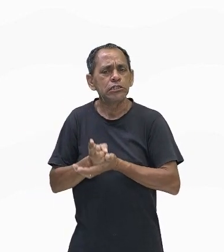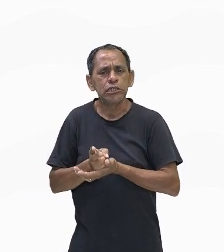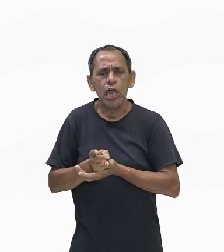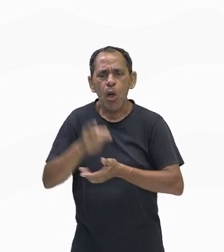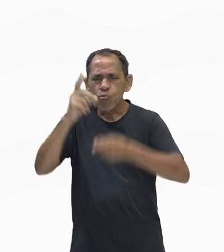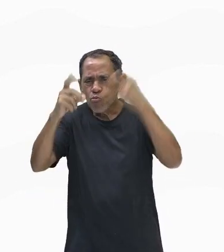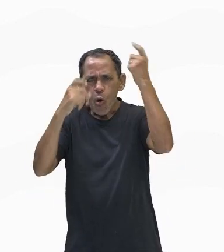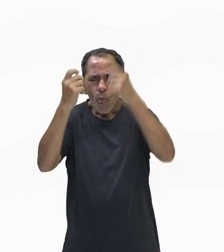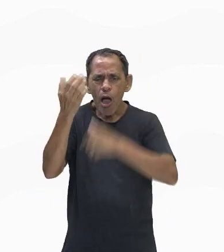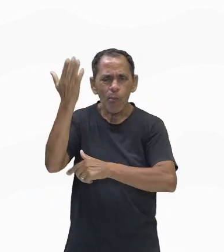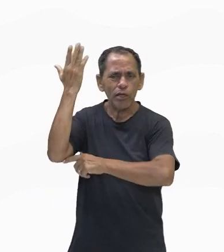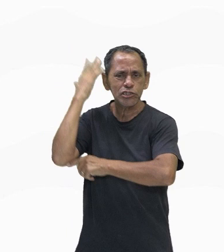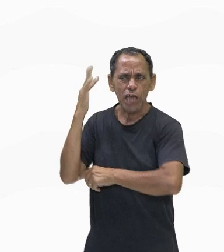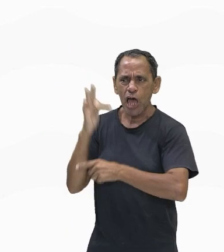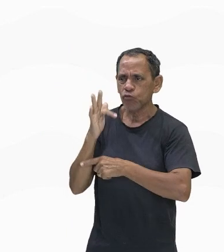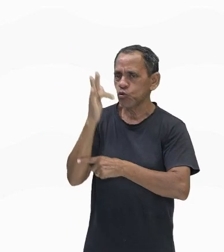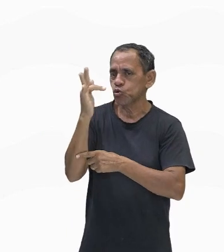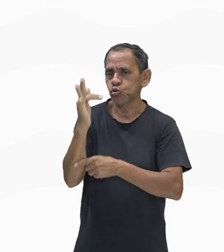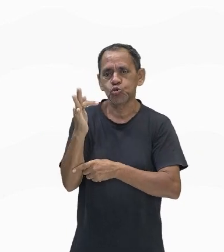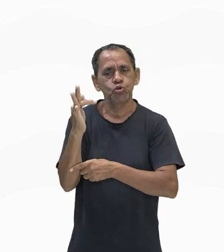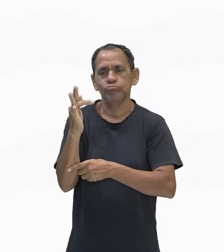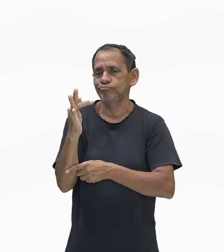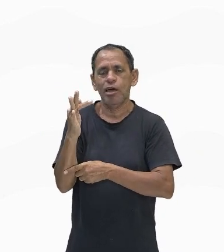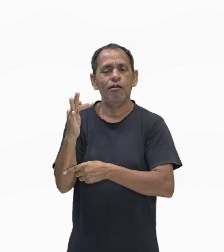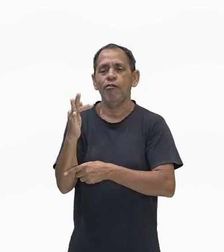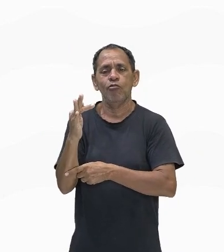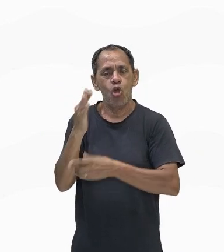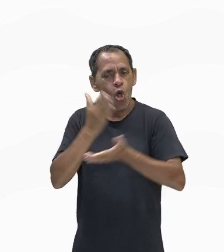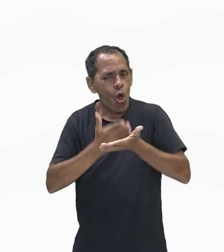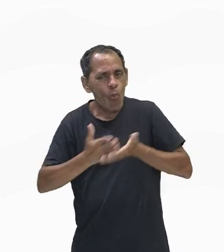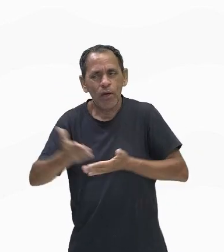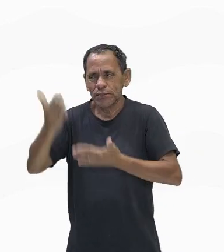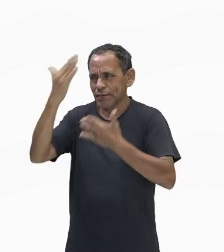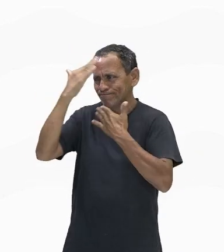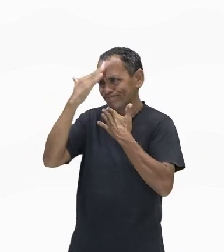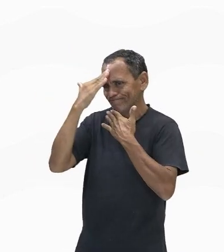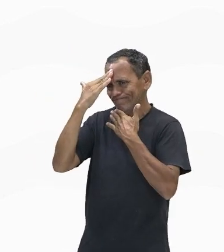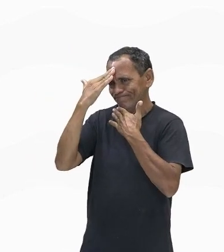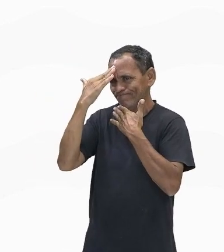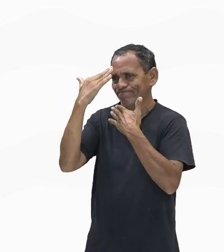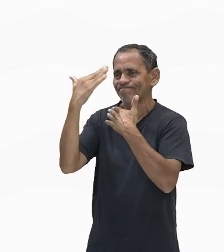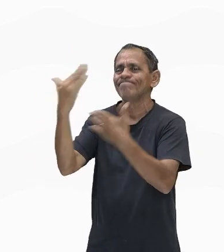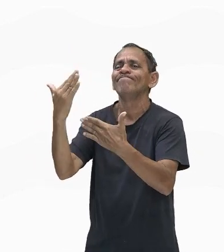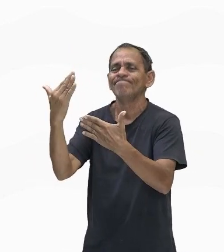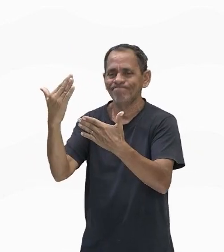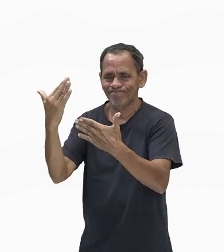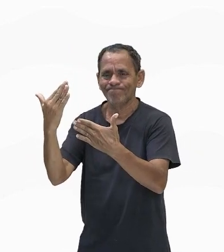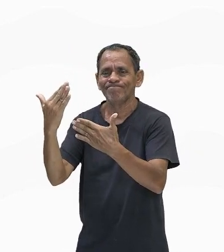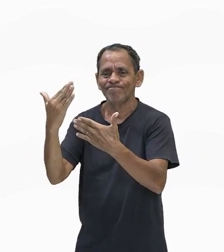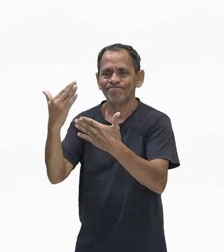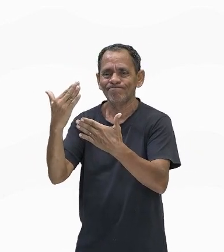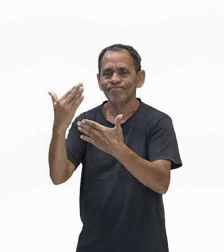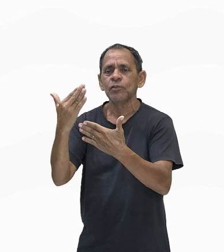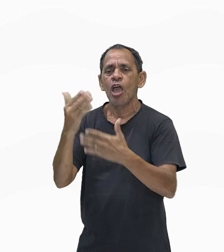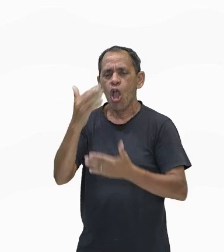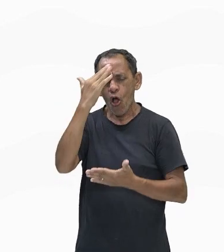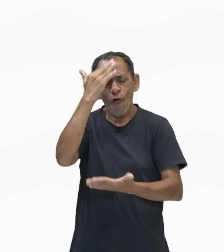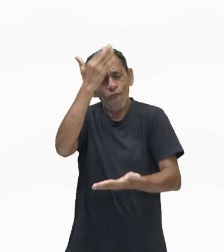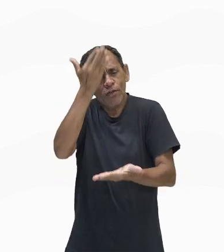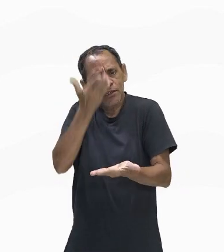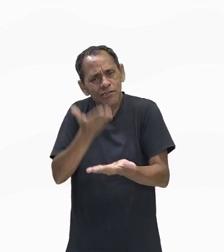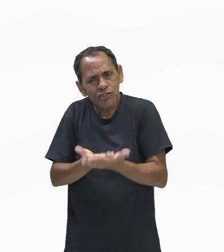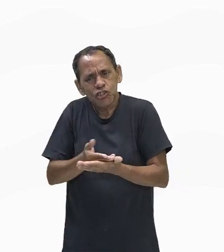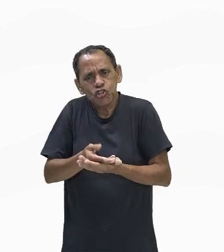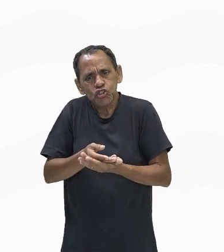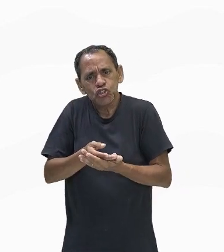futuro. Comece a agradecer. Confie em si mesmo. A autoconfiança é muito importante.